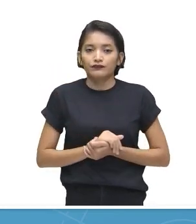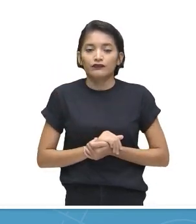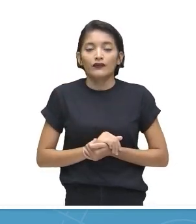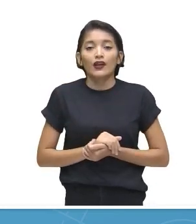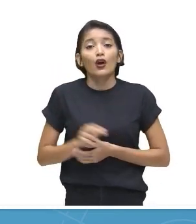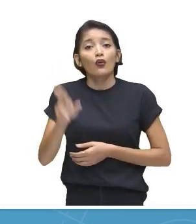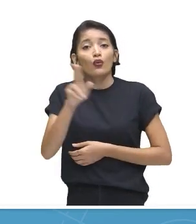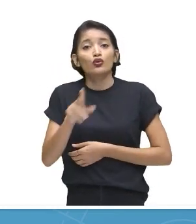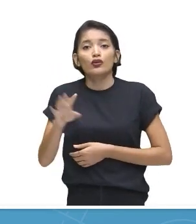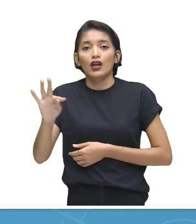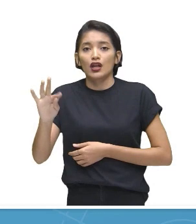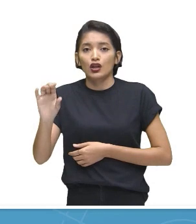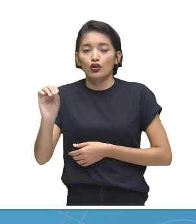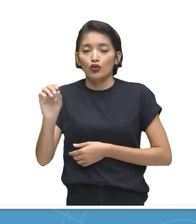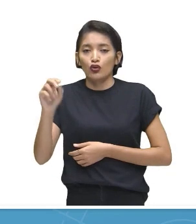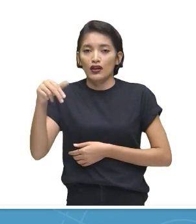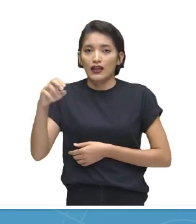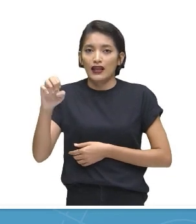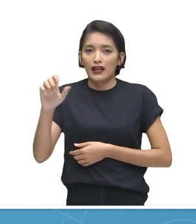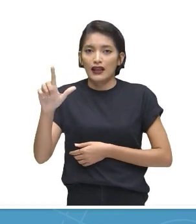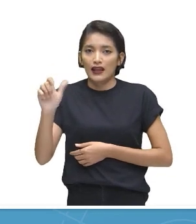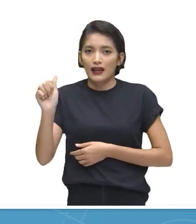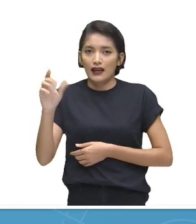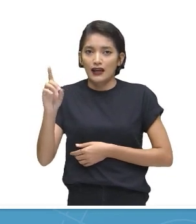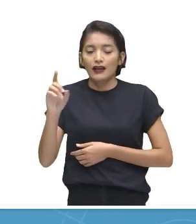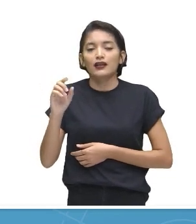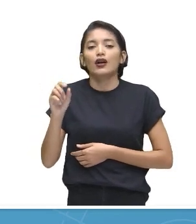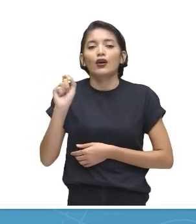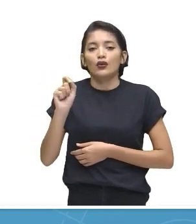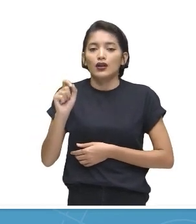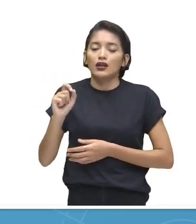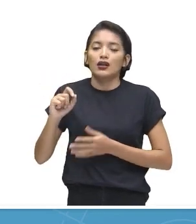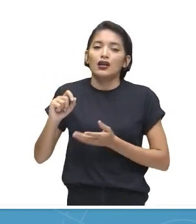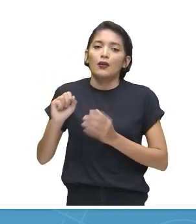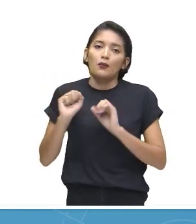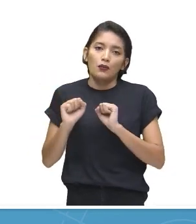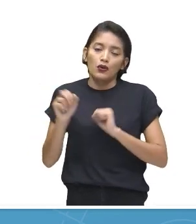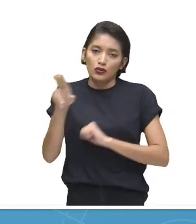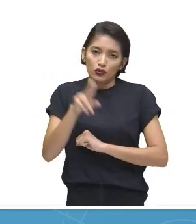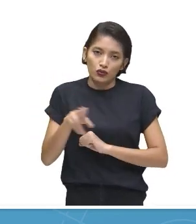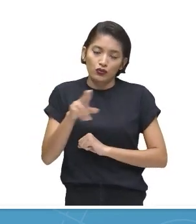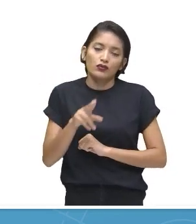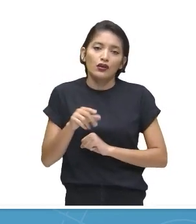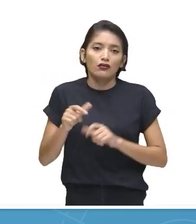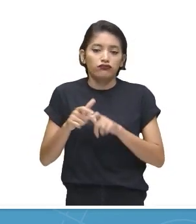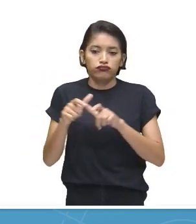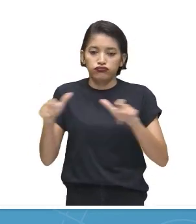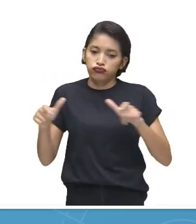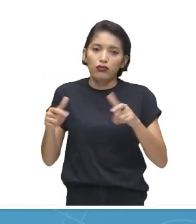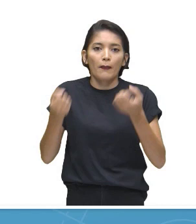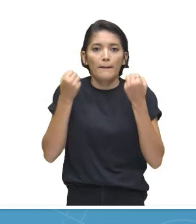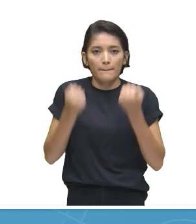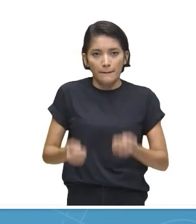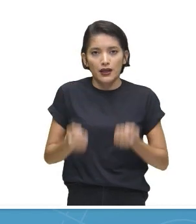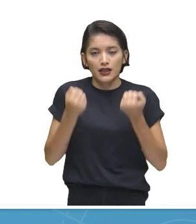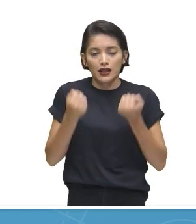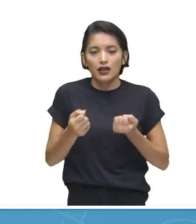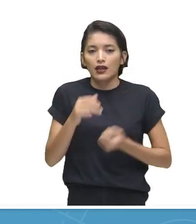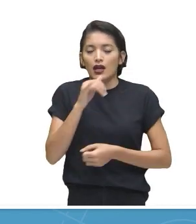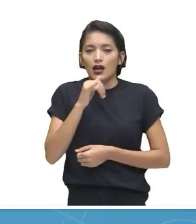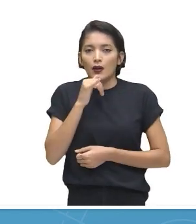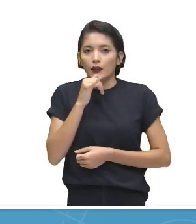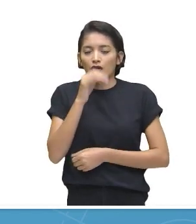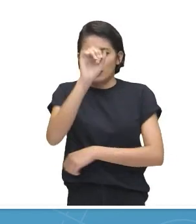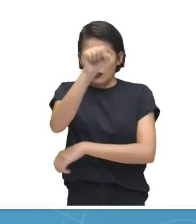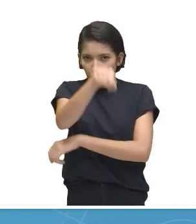utiliza aí a tonelada para massas, assim, volumes, aliás, massas bem maiores, né, mais elevadas. Por exemplo, um